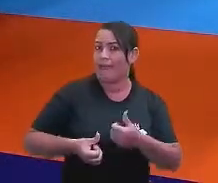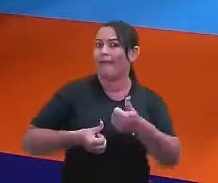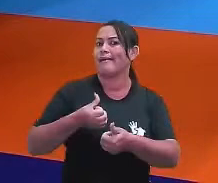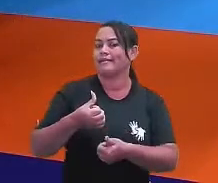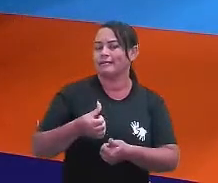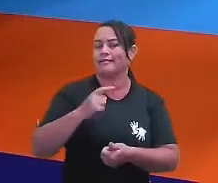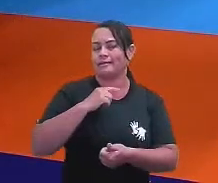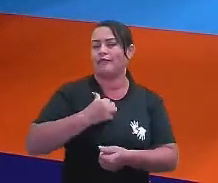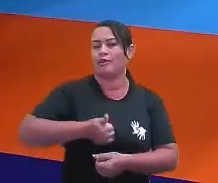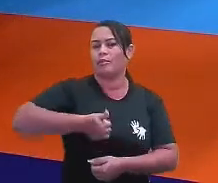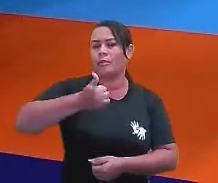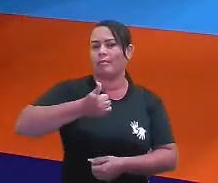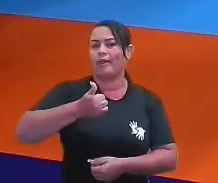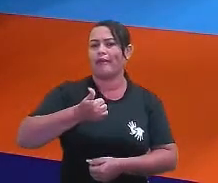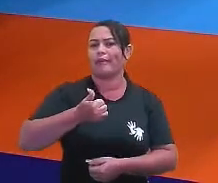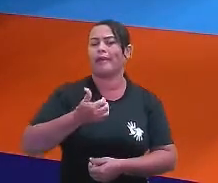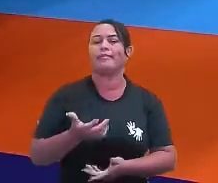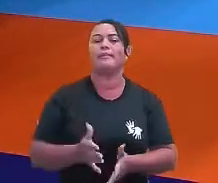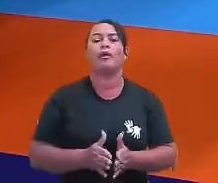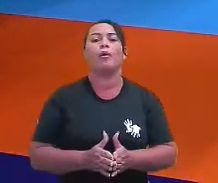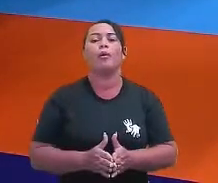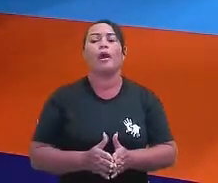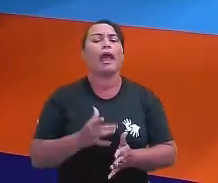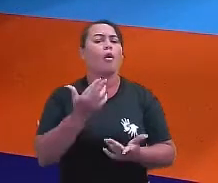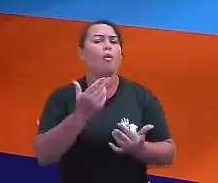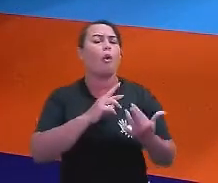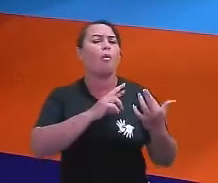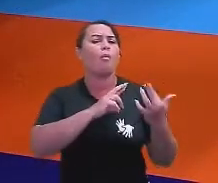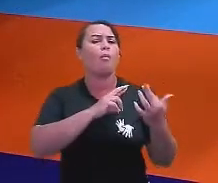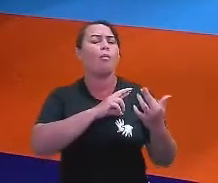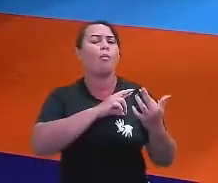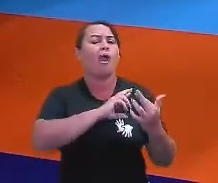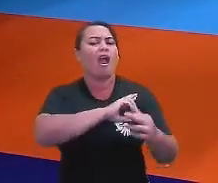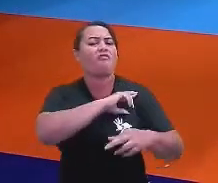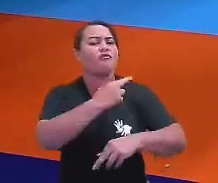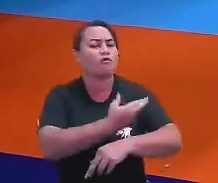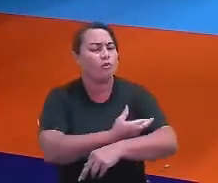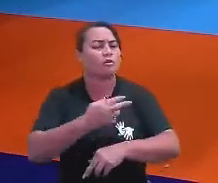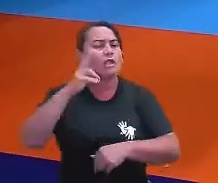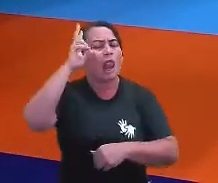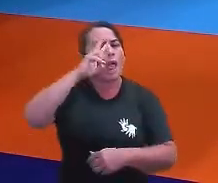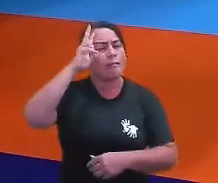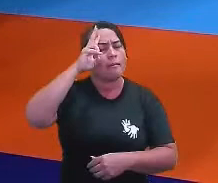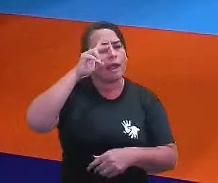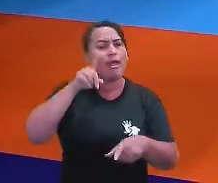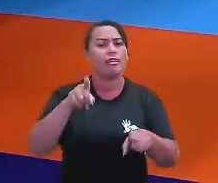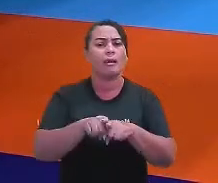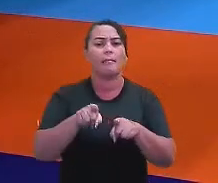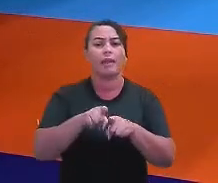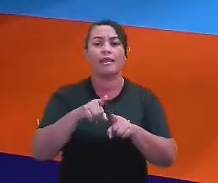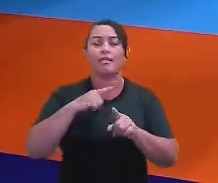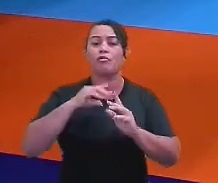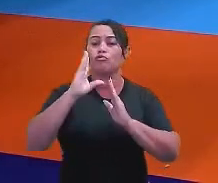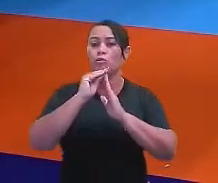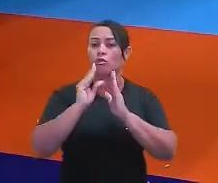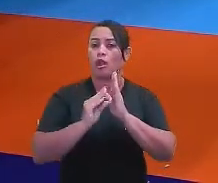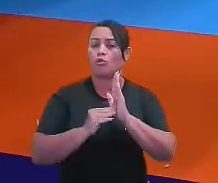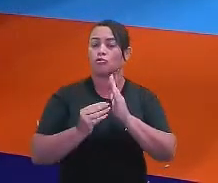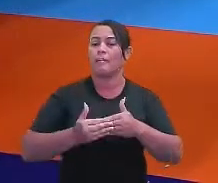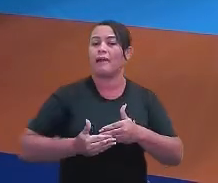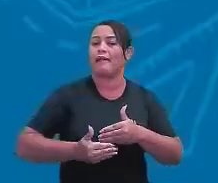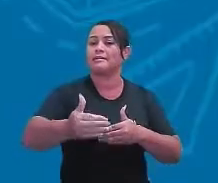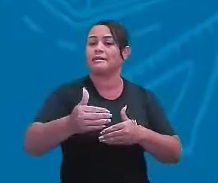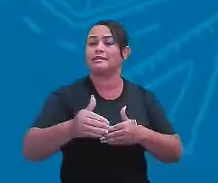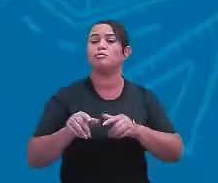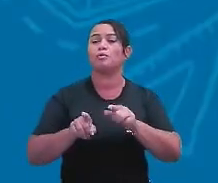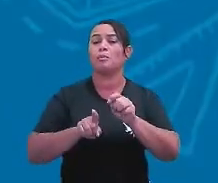um reforço, né? Para que a gente possa relembrar e dar continuidade aos nossos conteúdos a partir de setembro. Beleza?